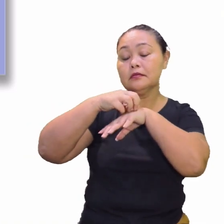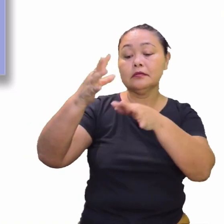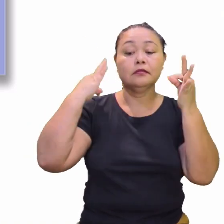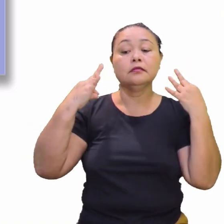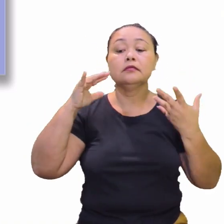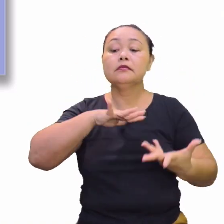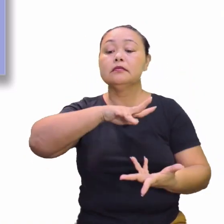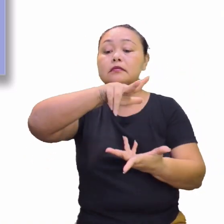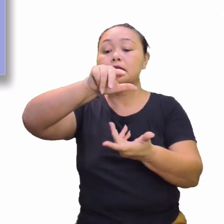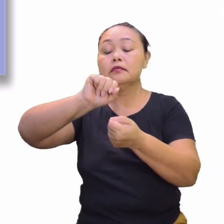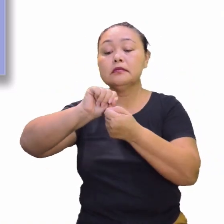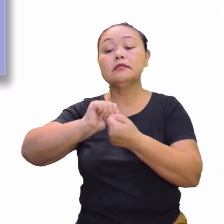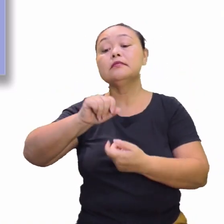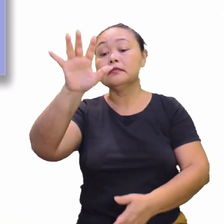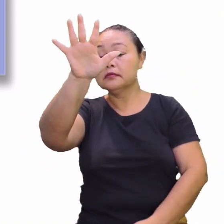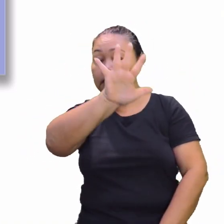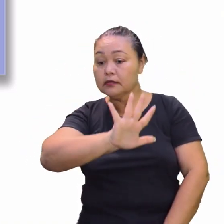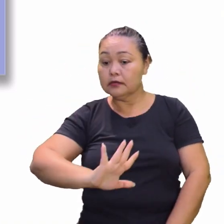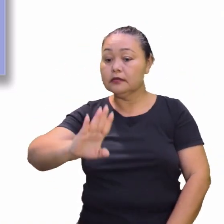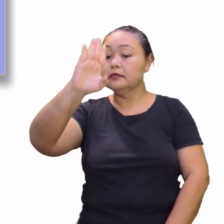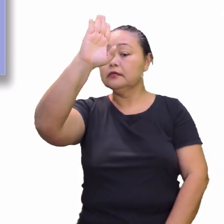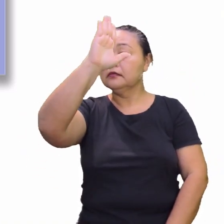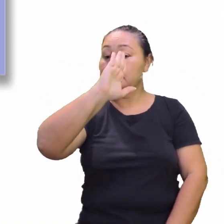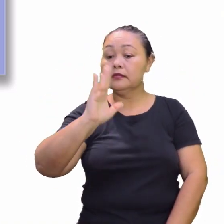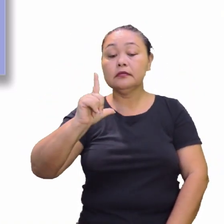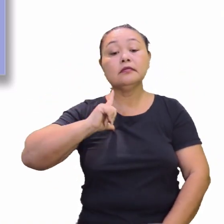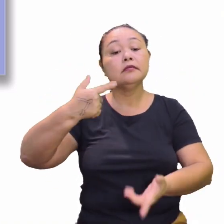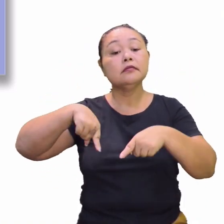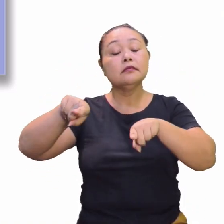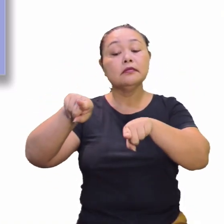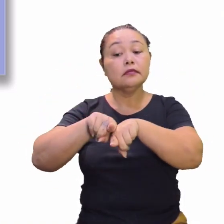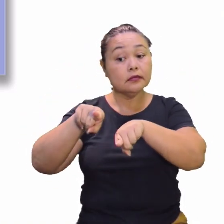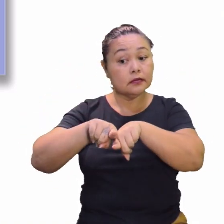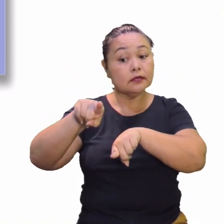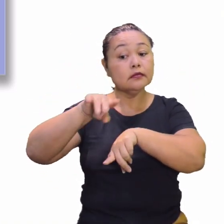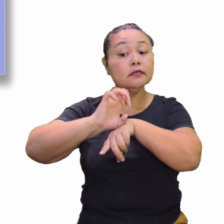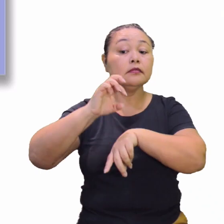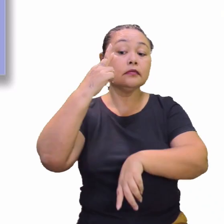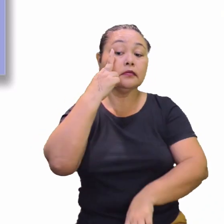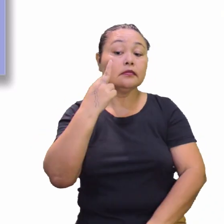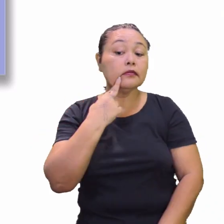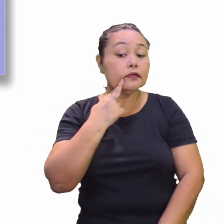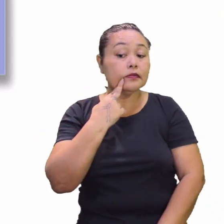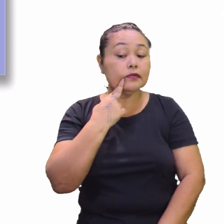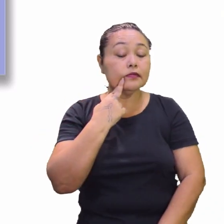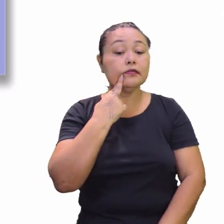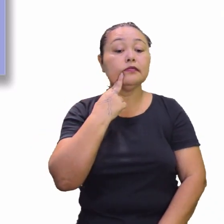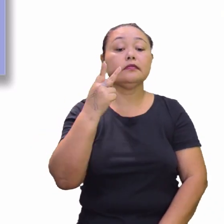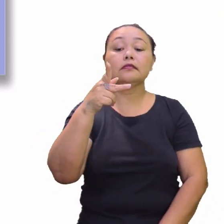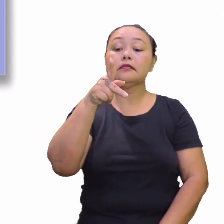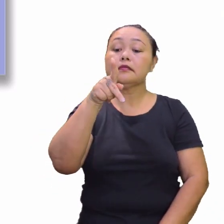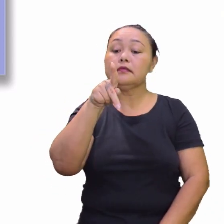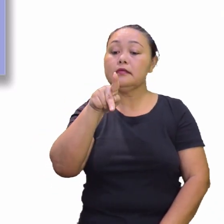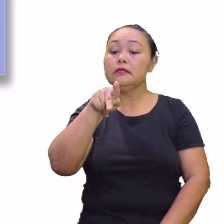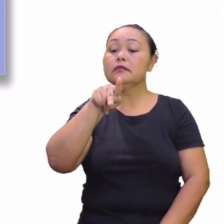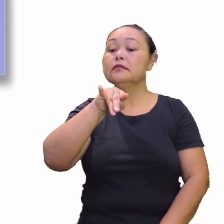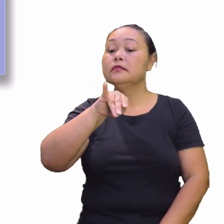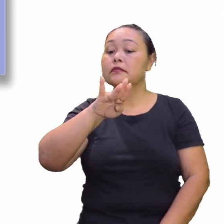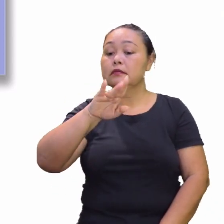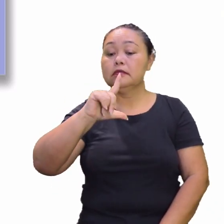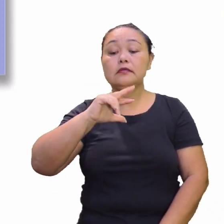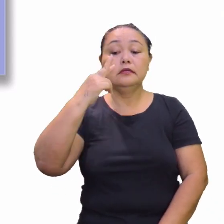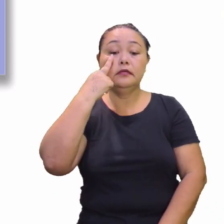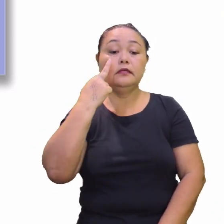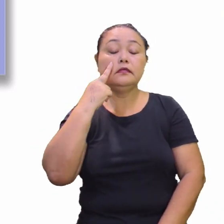nível mundial, a nível nacional e a nível Rondônia também. Vamos falar sobre PIB de Rondônia